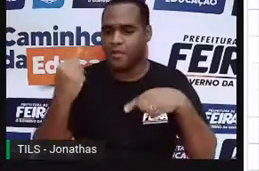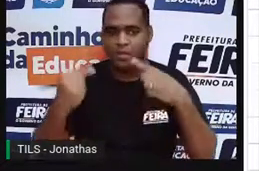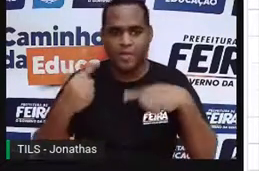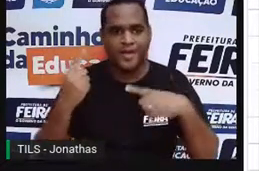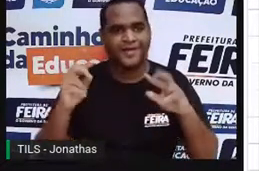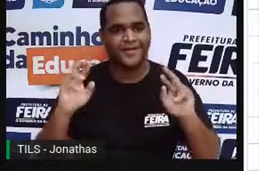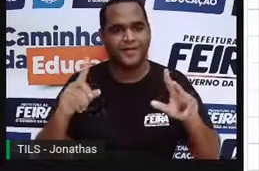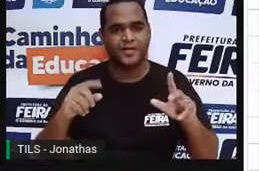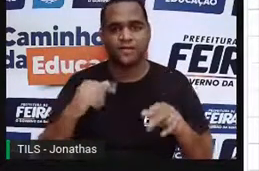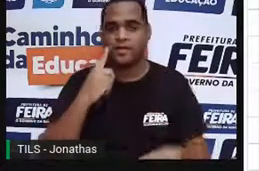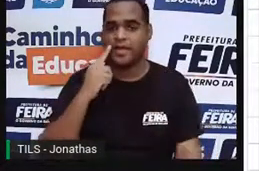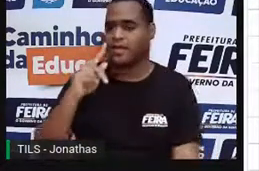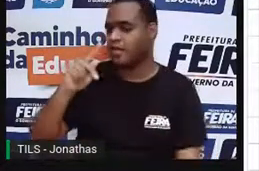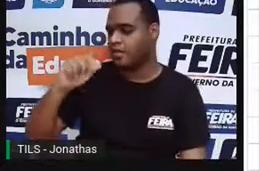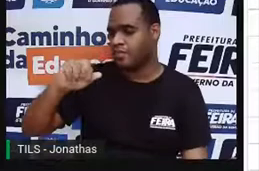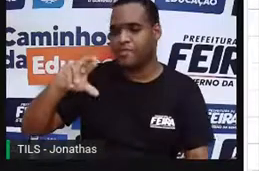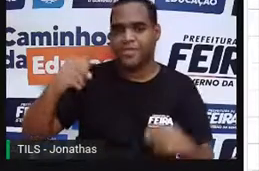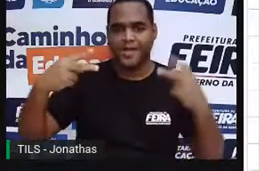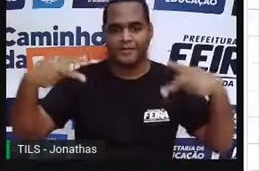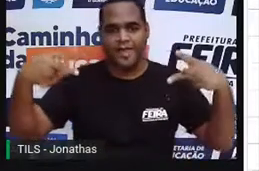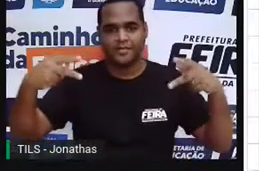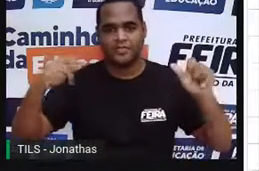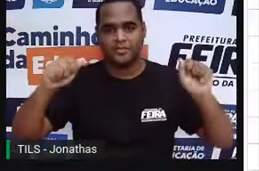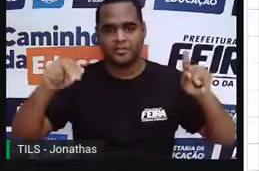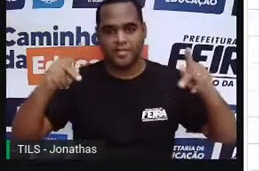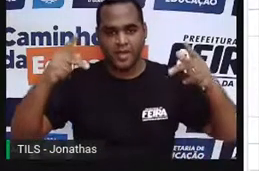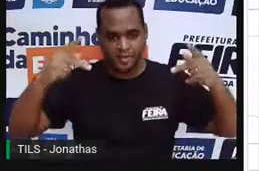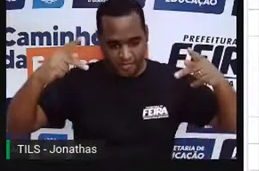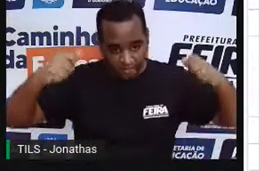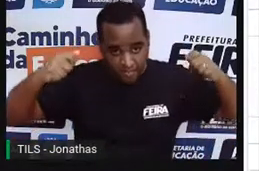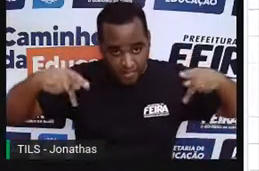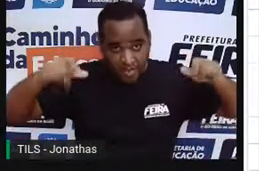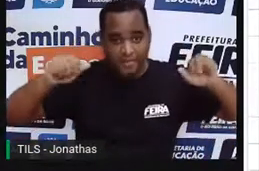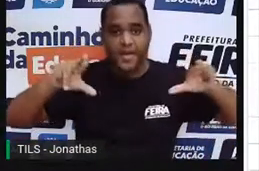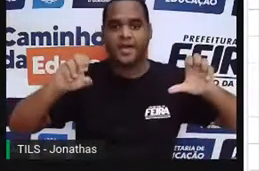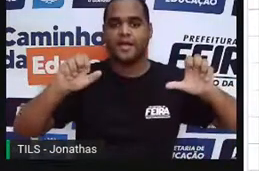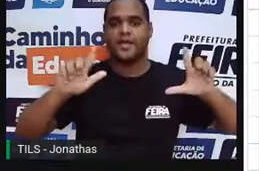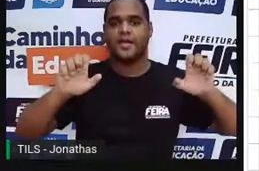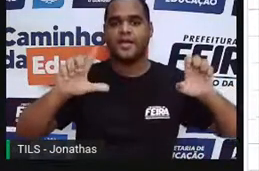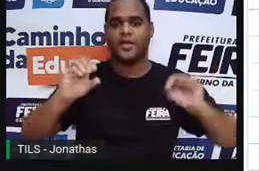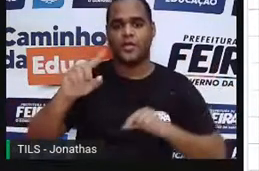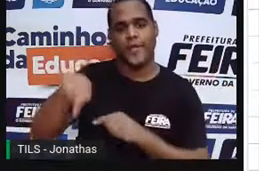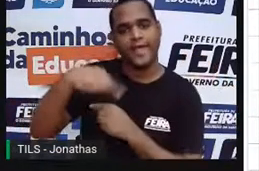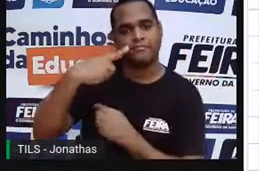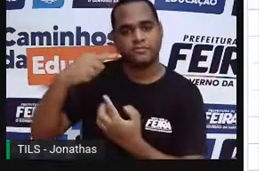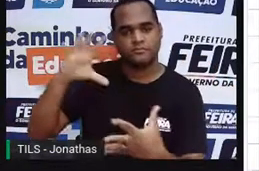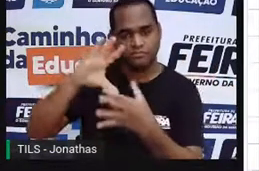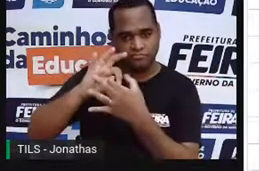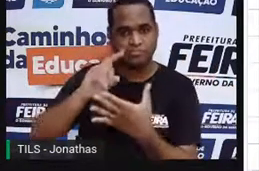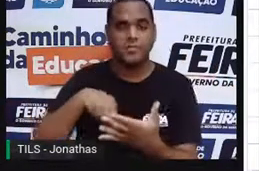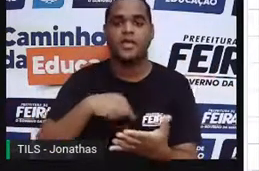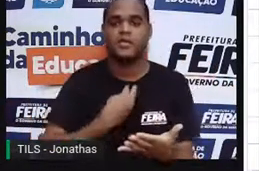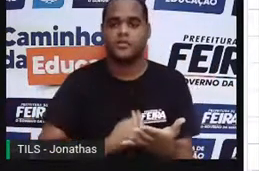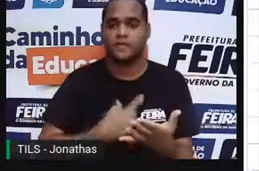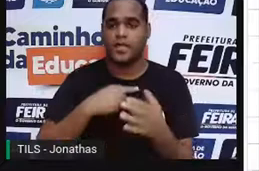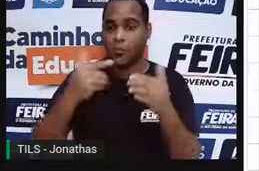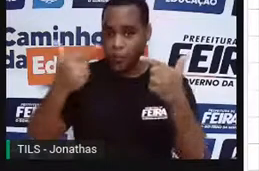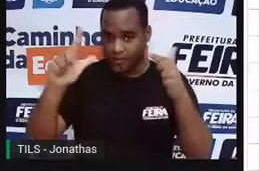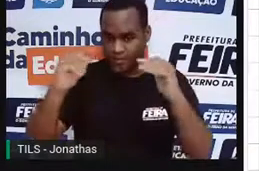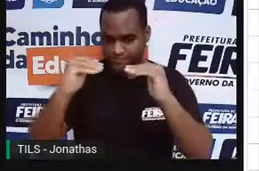é um par de lados Paralelos esse de baixo aqui olha só esse aqui